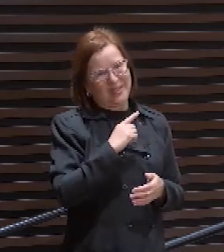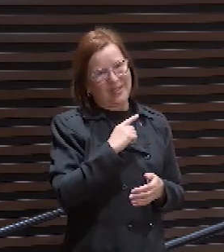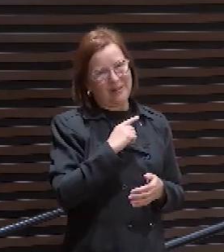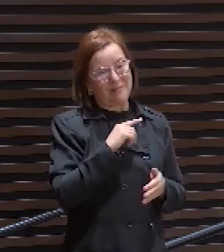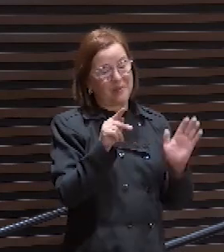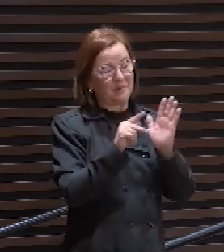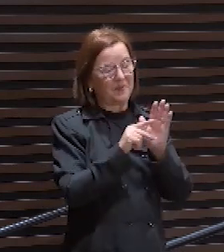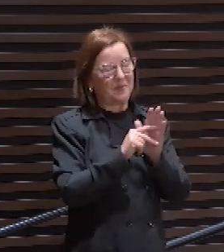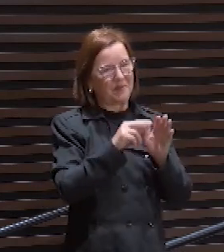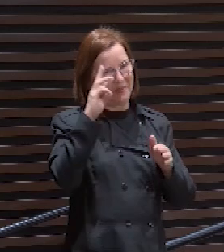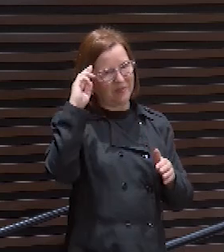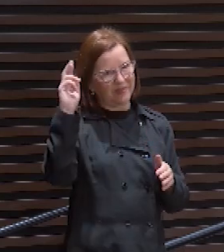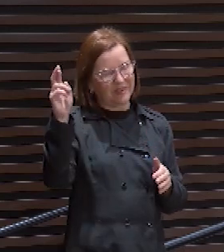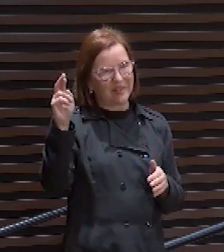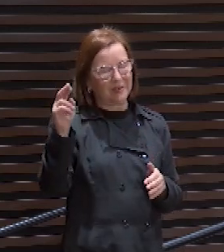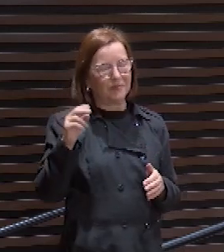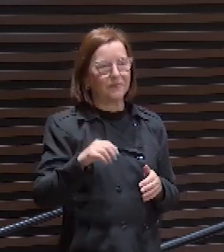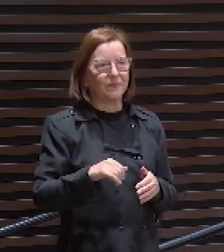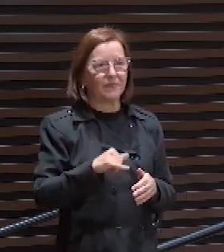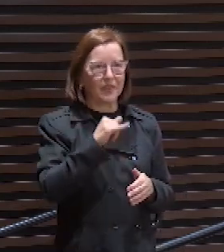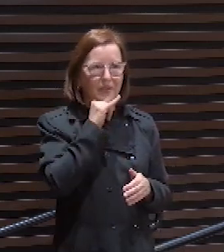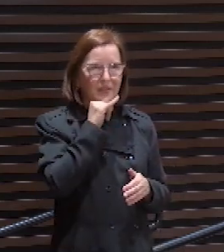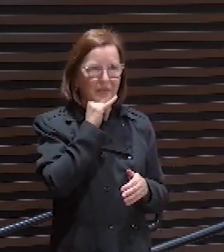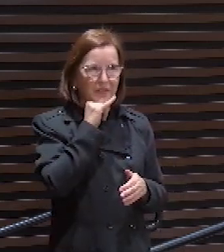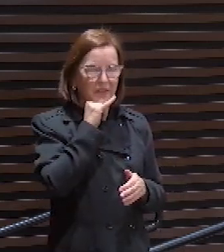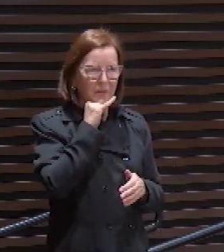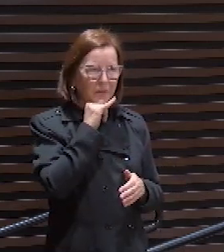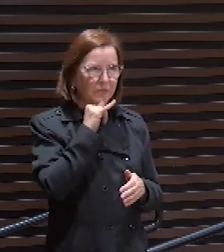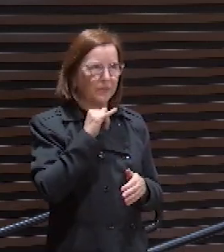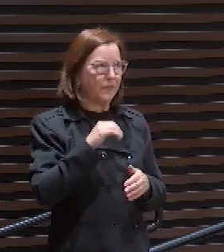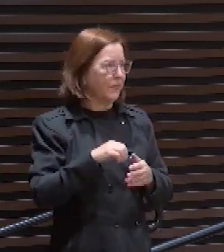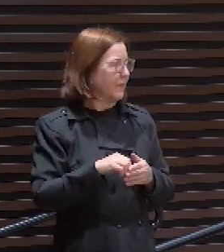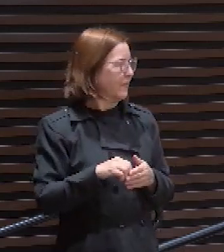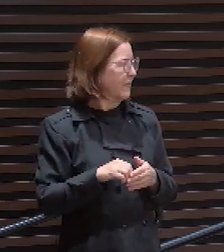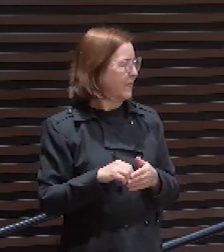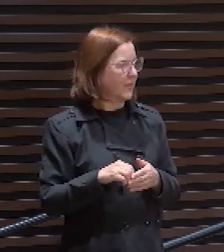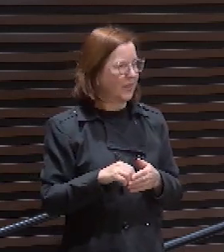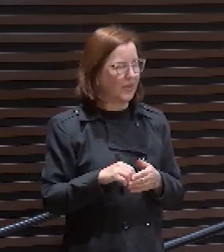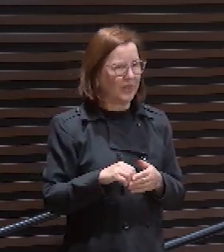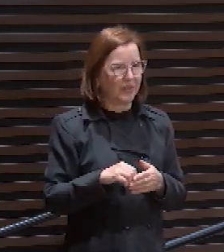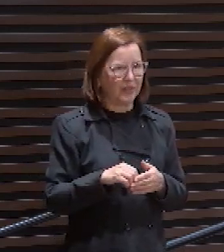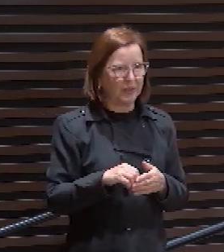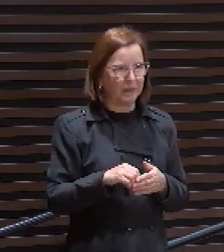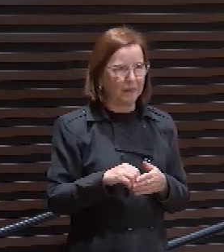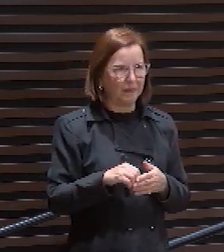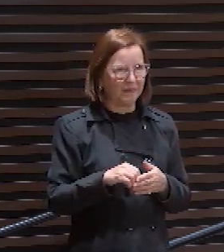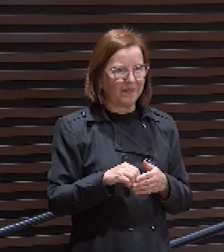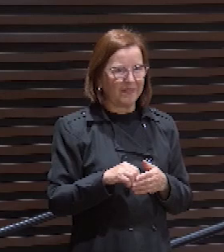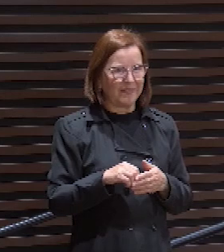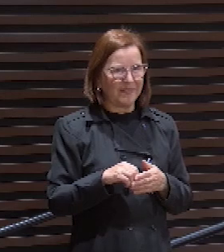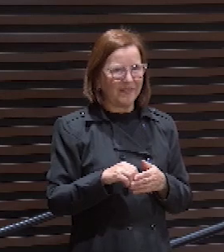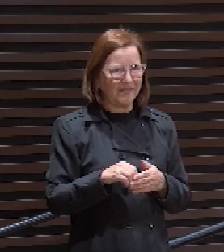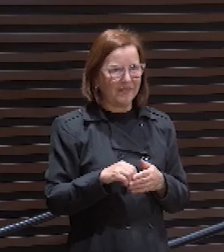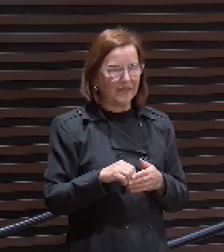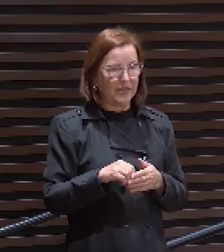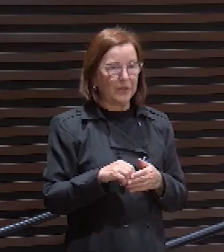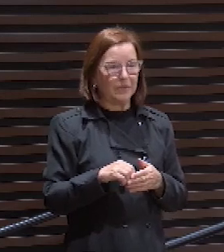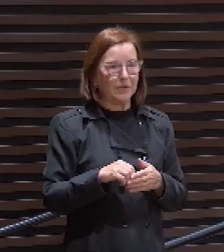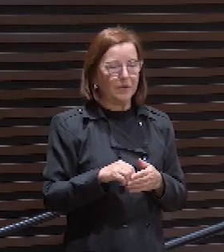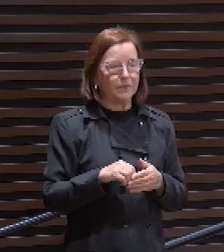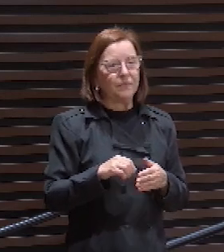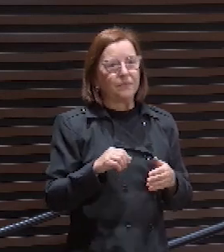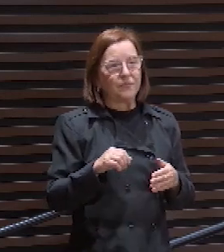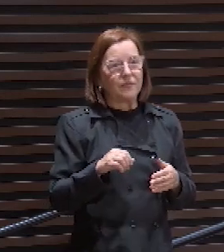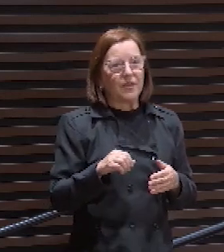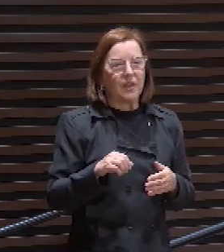tem, por exemplo, um exemplo recente da nossa comunidade, que foi a ida dos nossos irmãos àquela igreja lá no Rio Grande do Sul. Porque